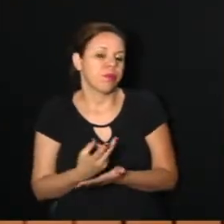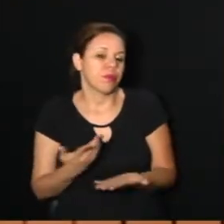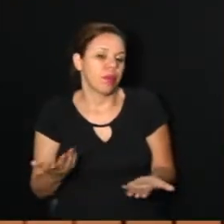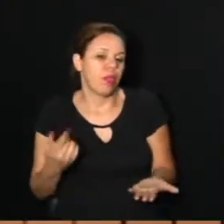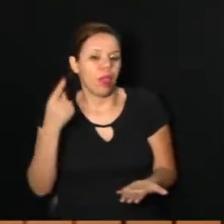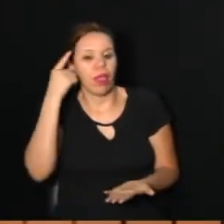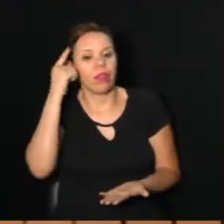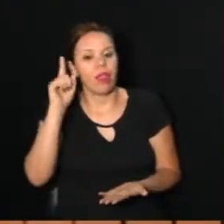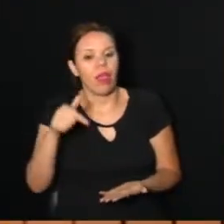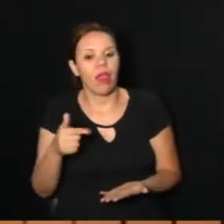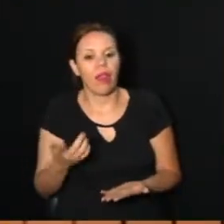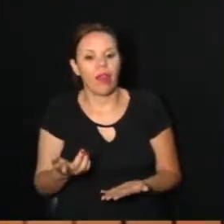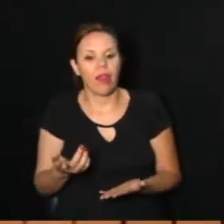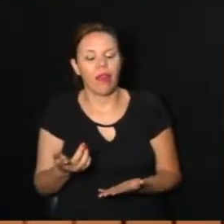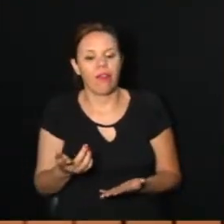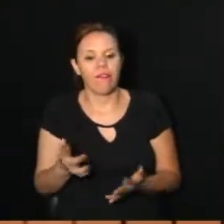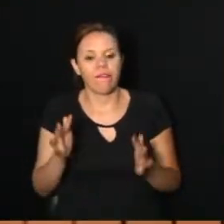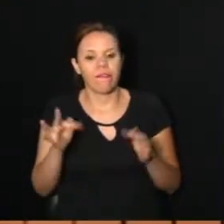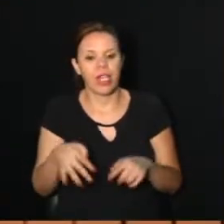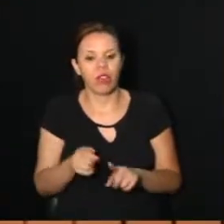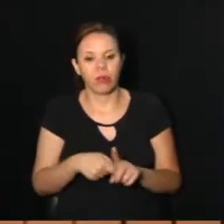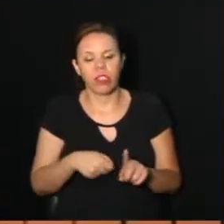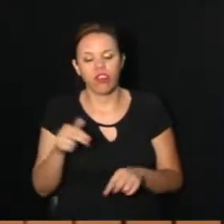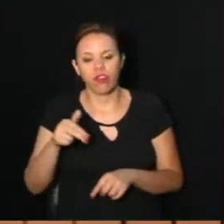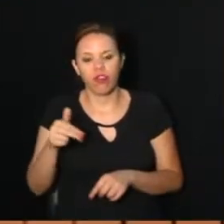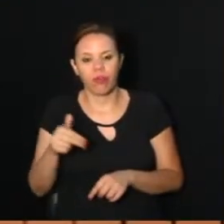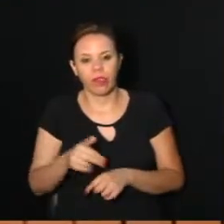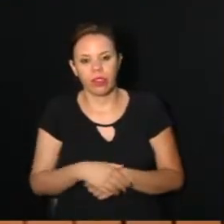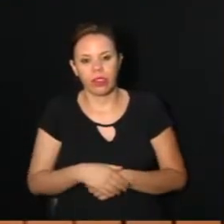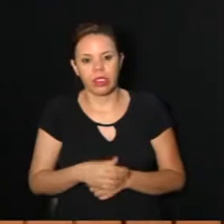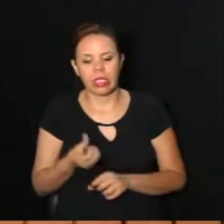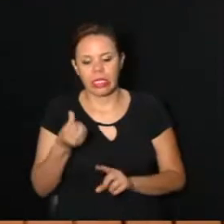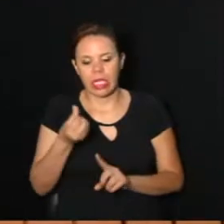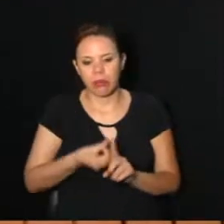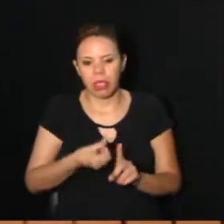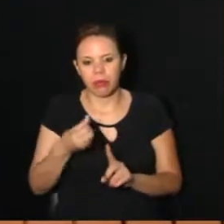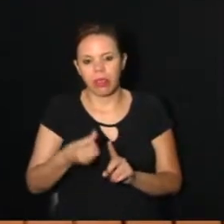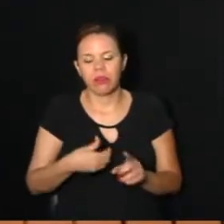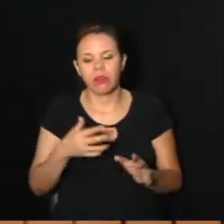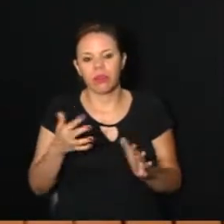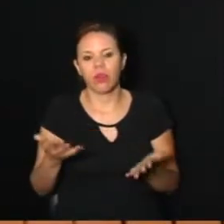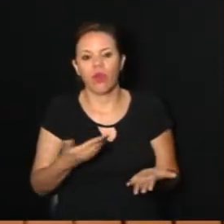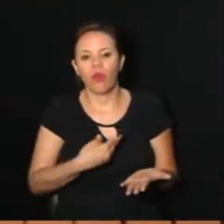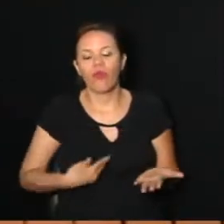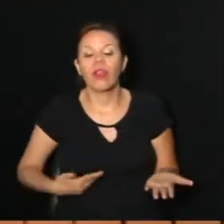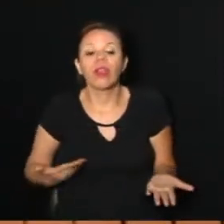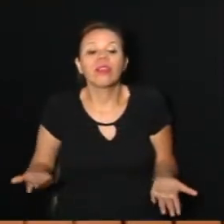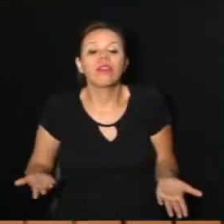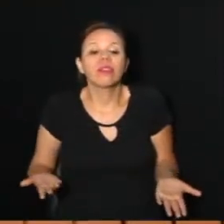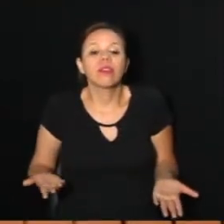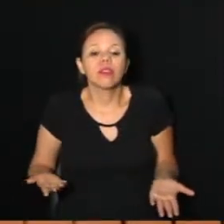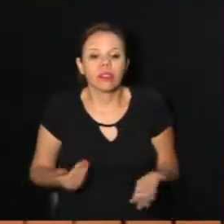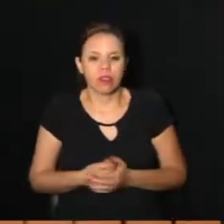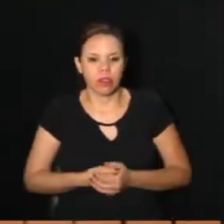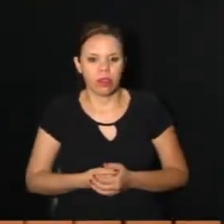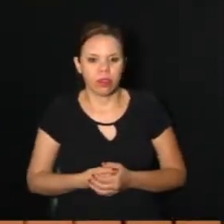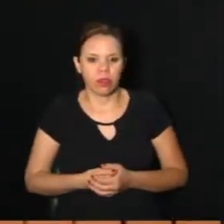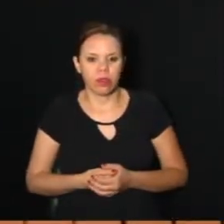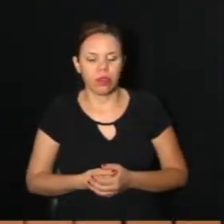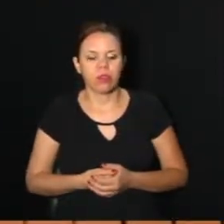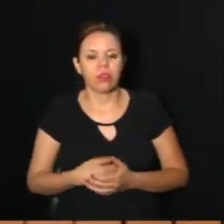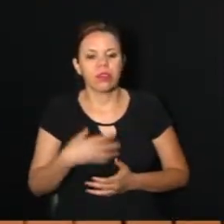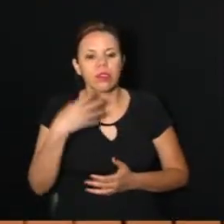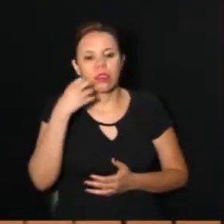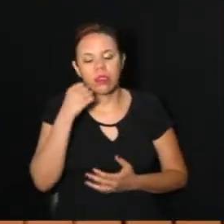ideia é final do mês de novembro. Nós não estamos falando aqui 6 meses, final de governo, não estamos falando nada disso. Nós estamos falando em